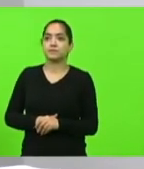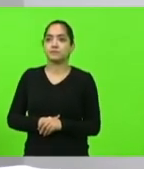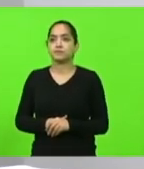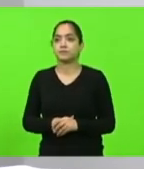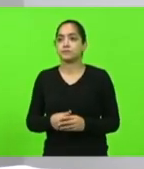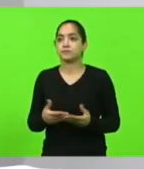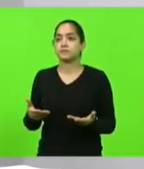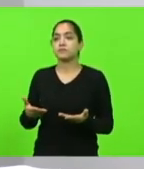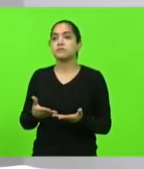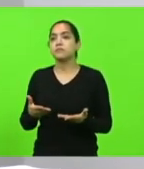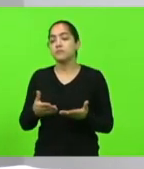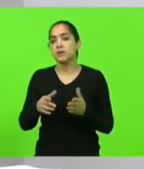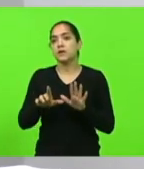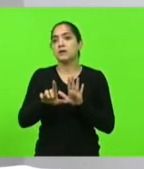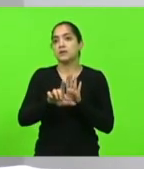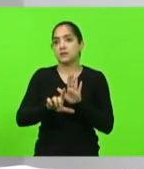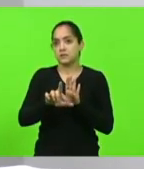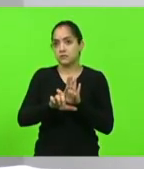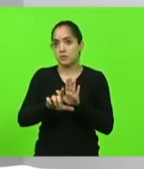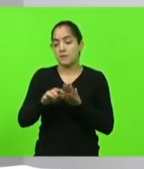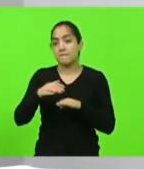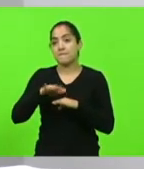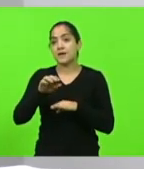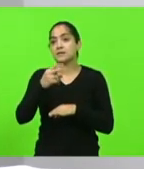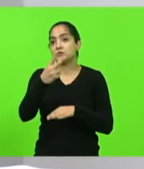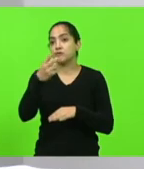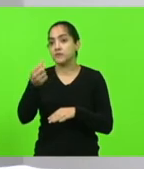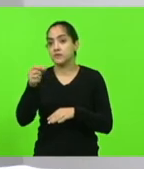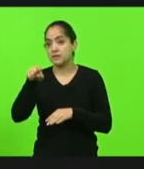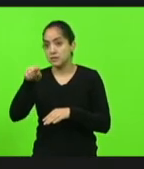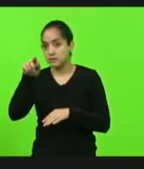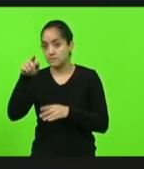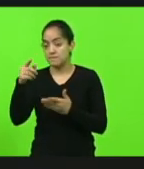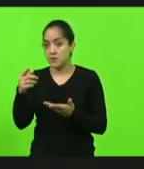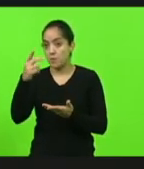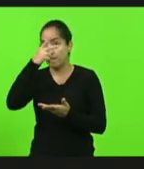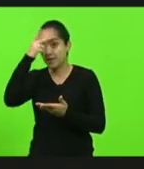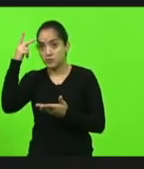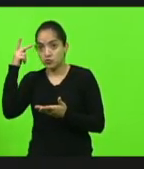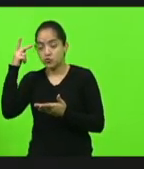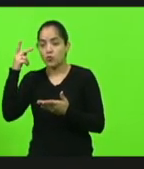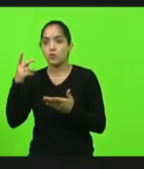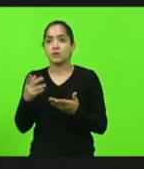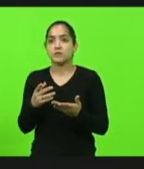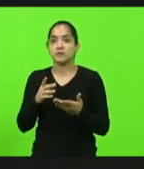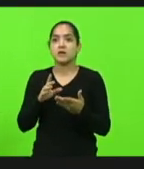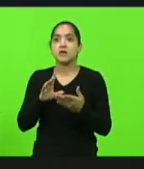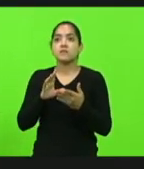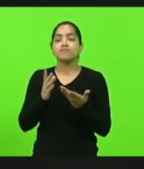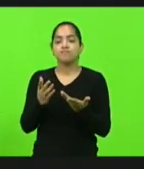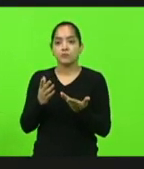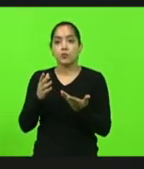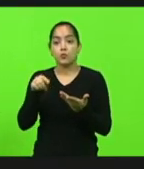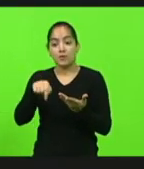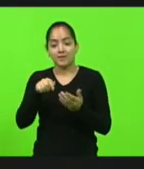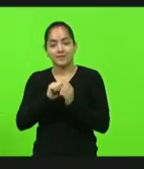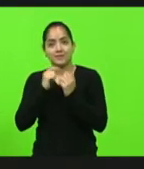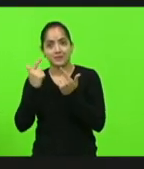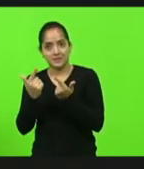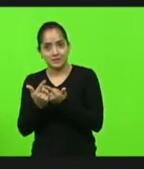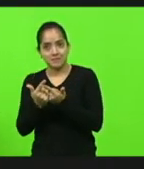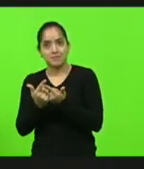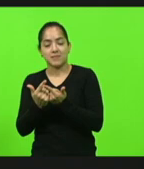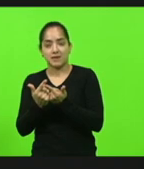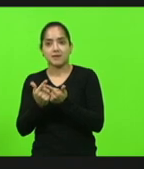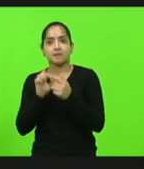escola do Legislativo mais de 26 mil pessoas conectadas com a Assembleia Legislativa a